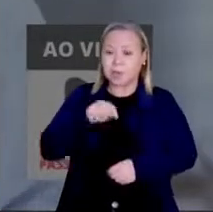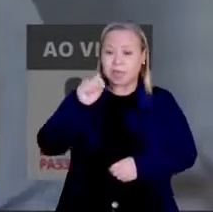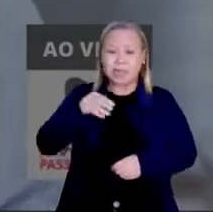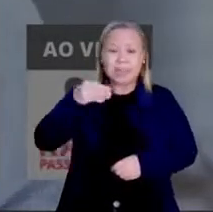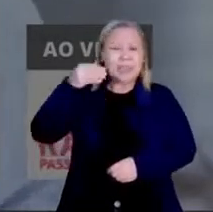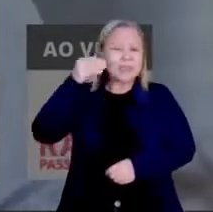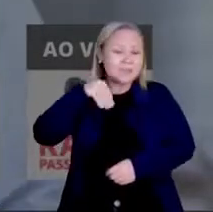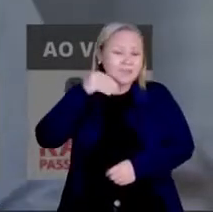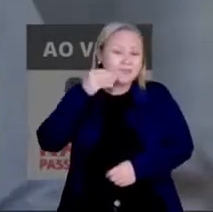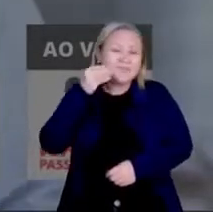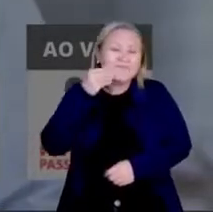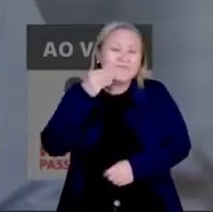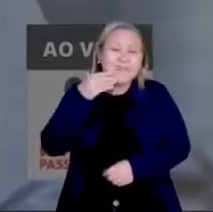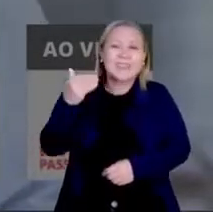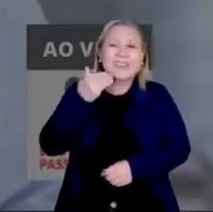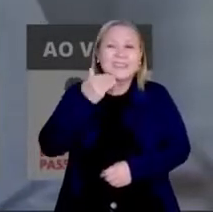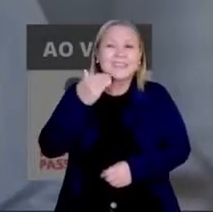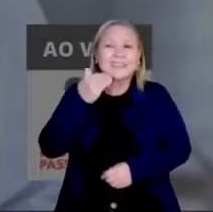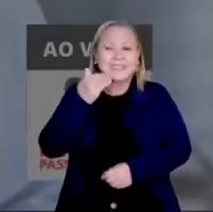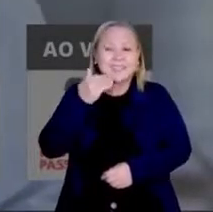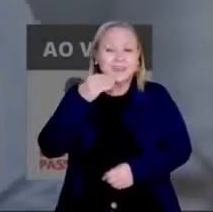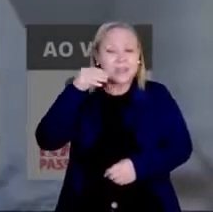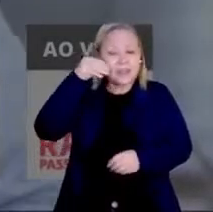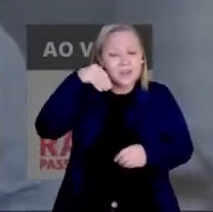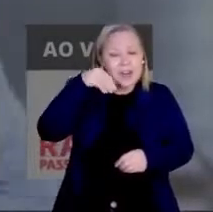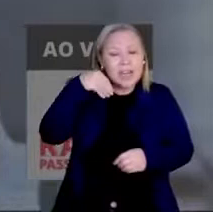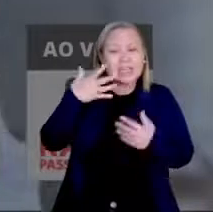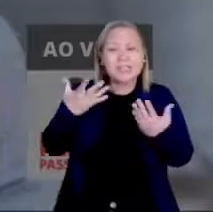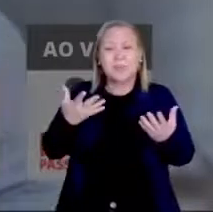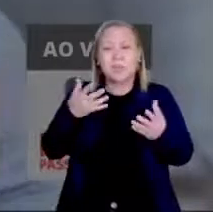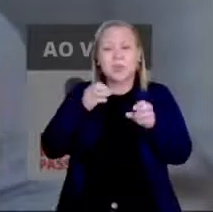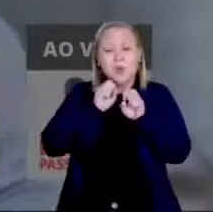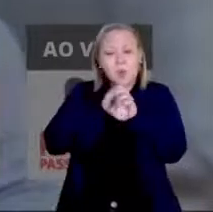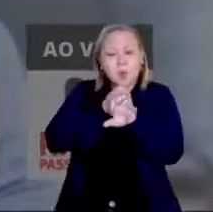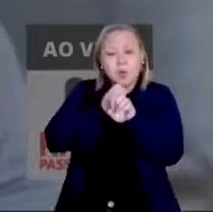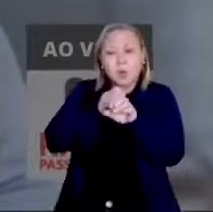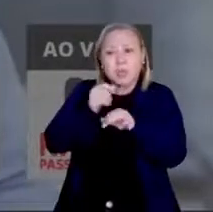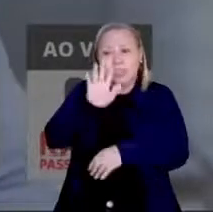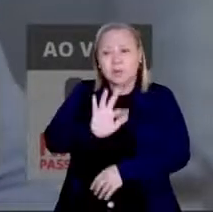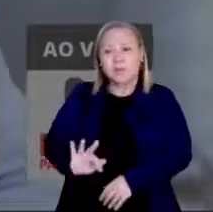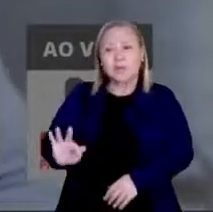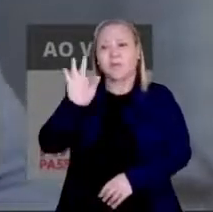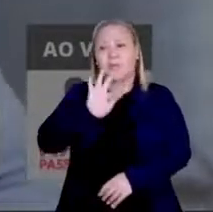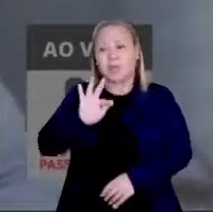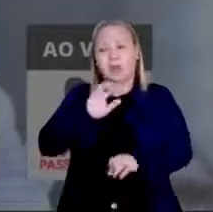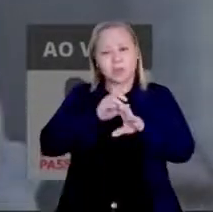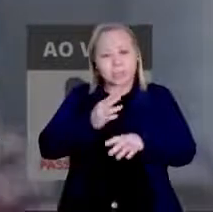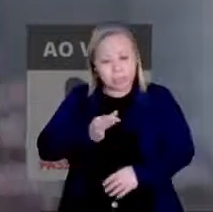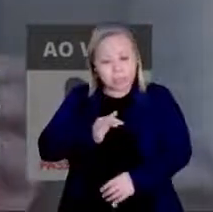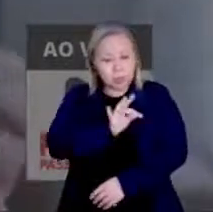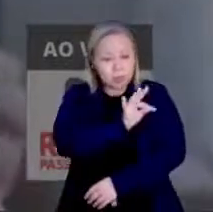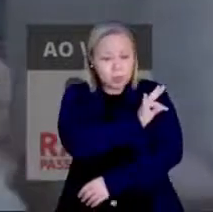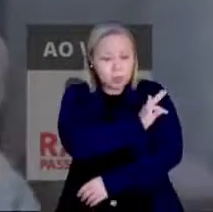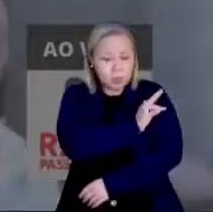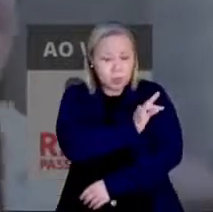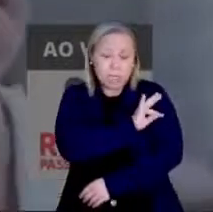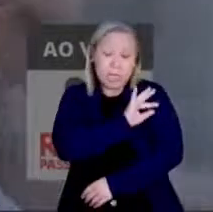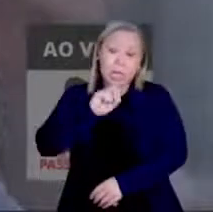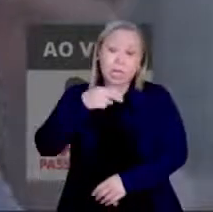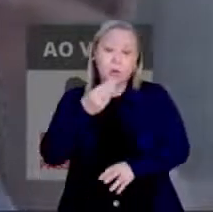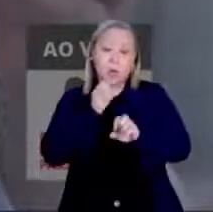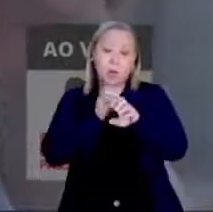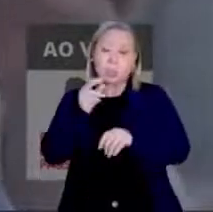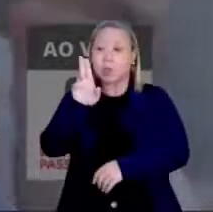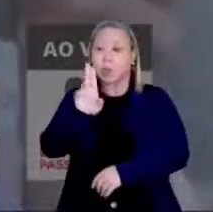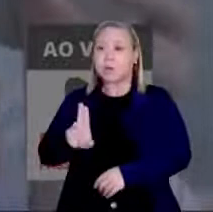fez universidade nesse país, como o governo que mais colocou jovem na universidade. Seja através das universidades